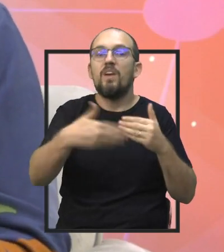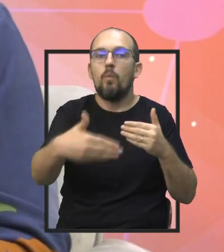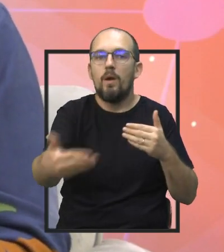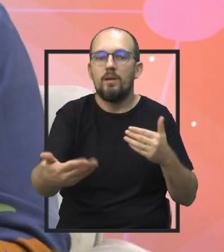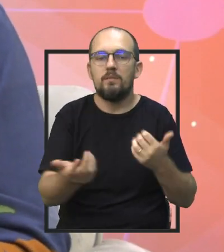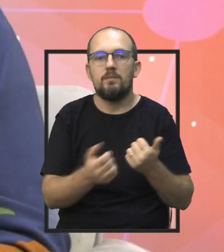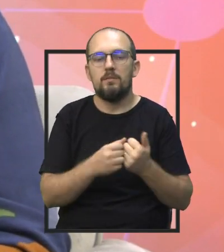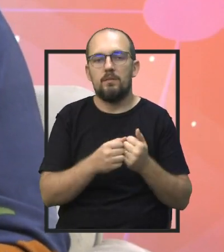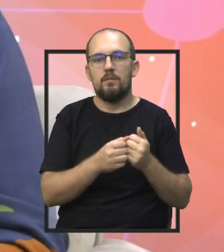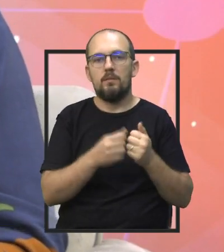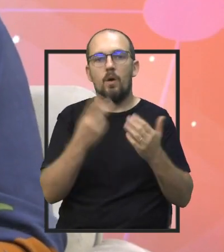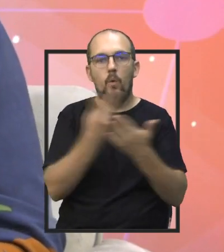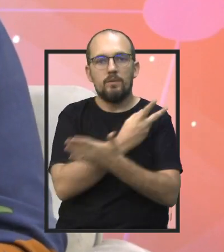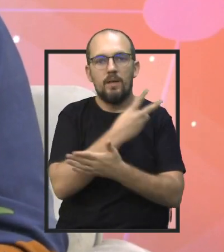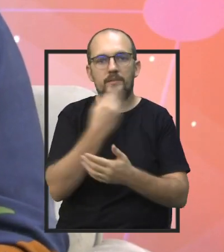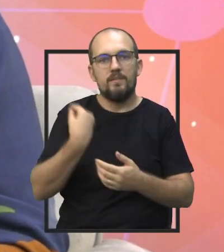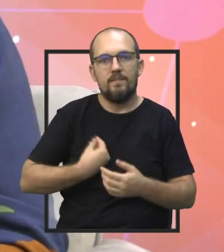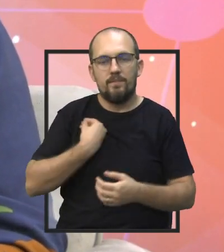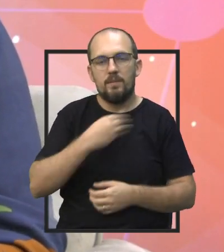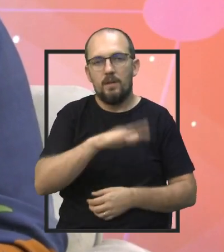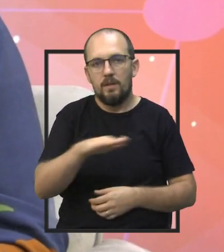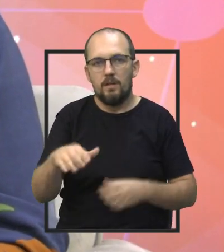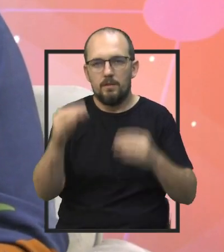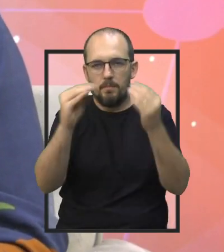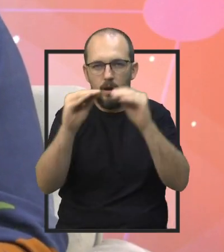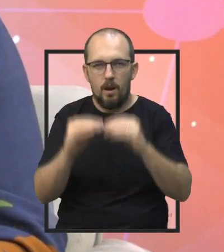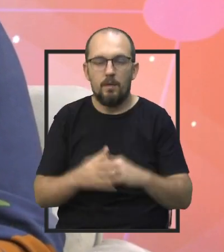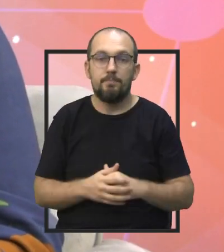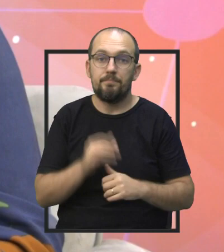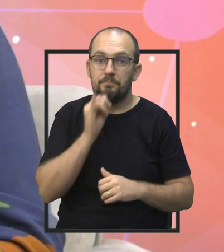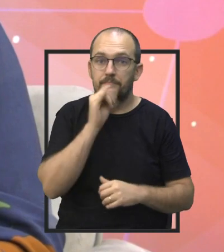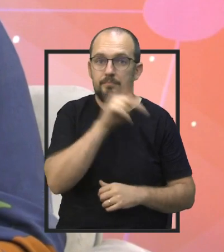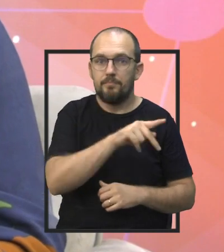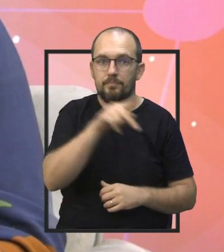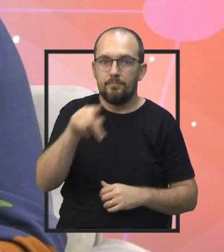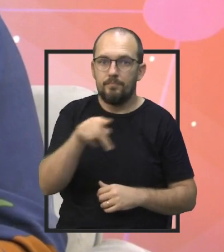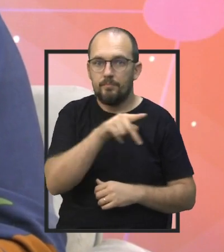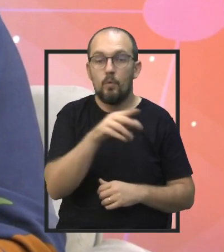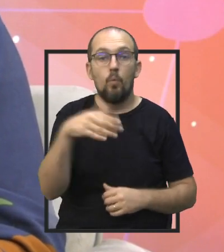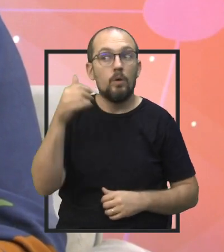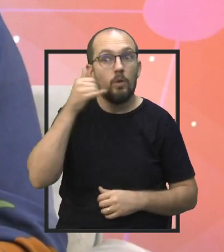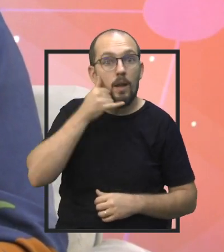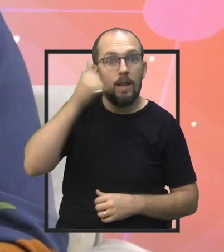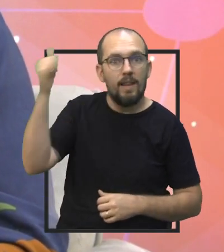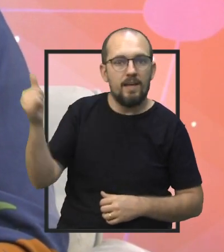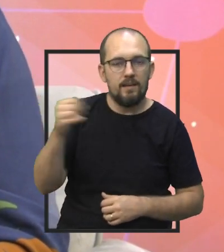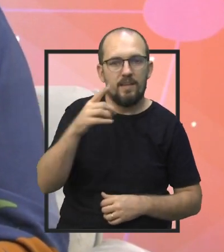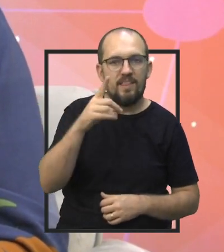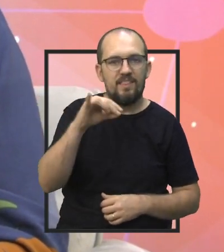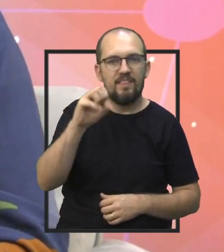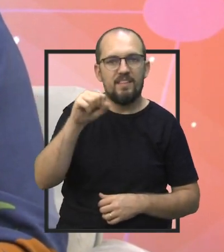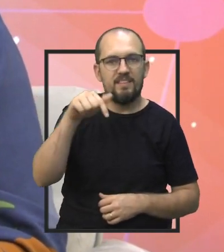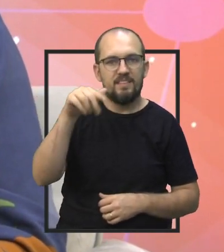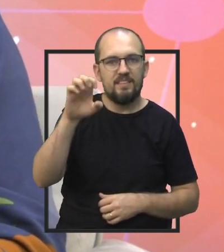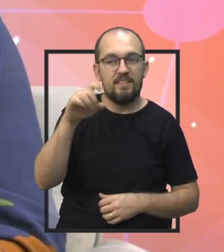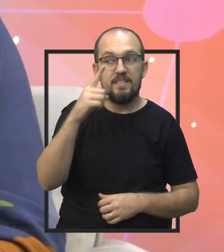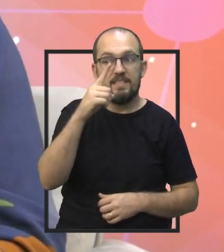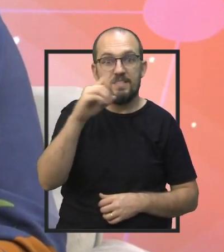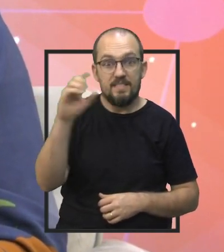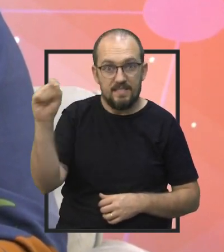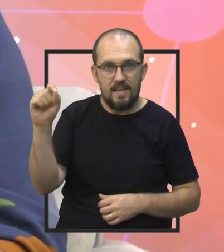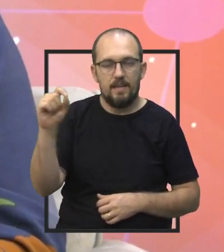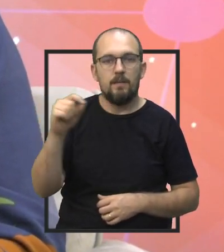frequência que essa violência acontece na vida dela, né? Então, os professores também, quando ligam no Disque 100, existe um